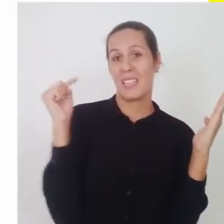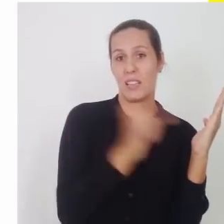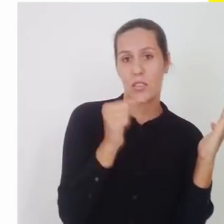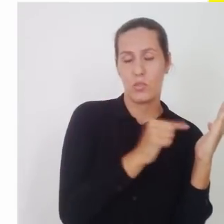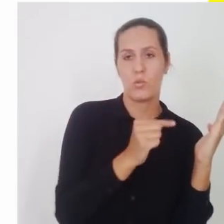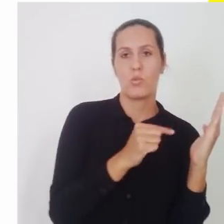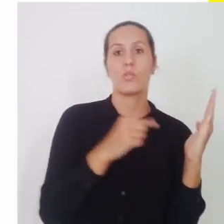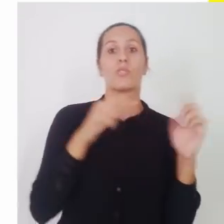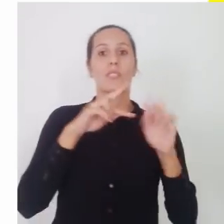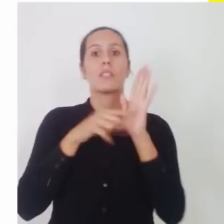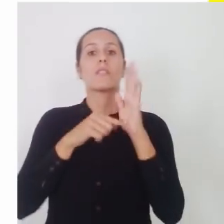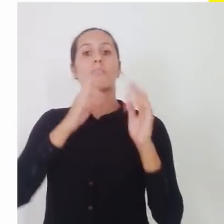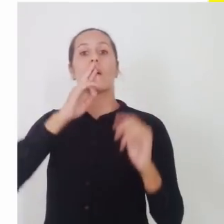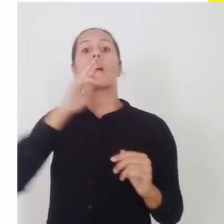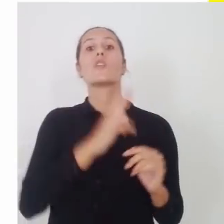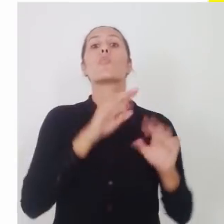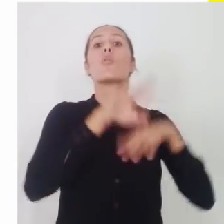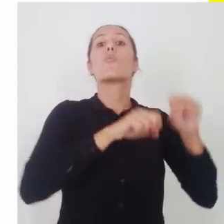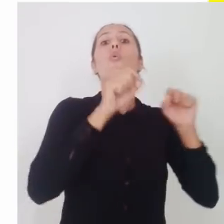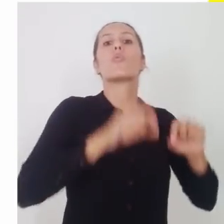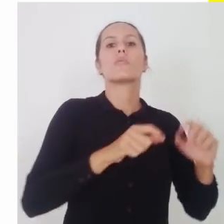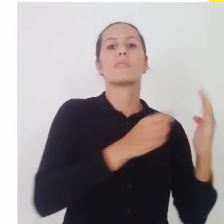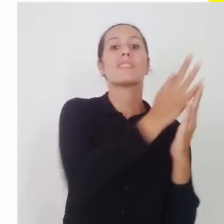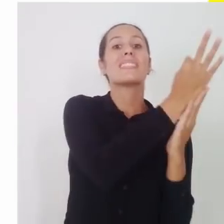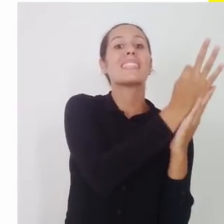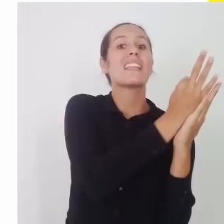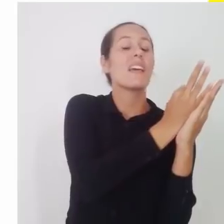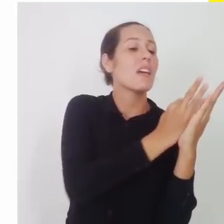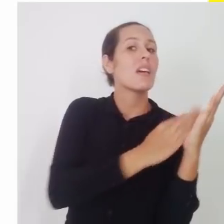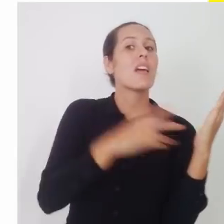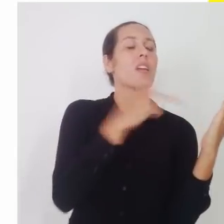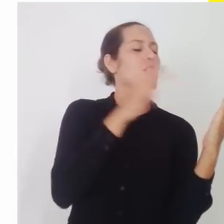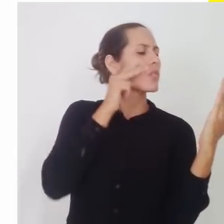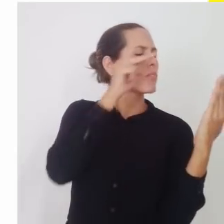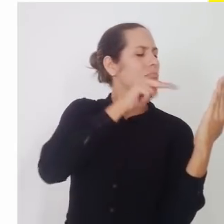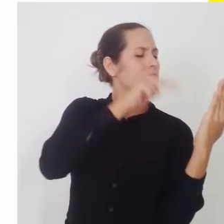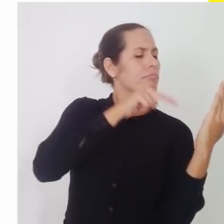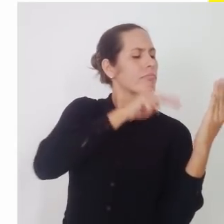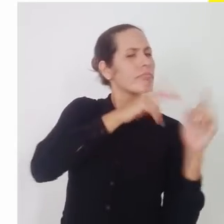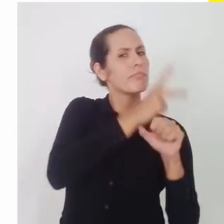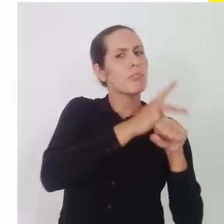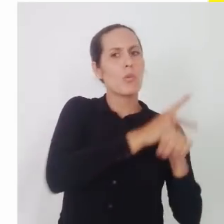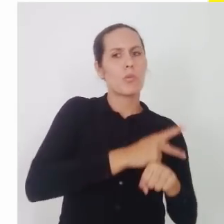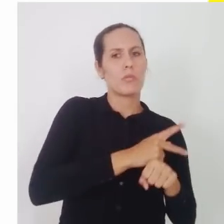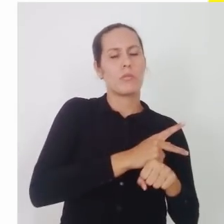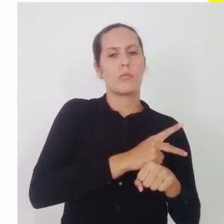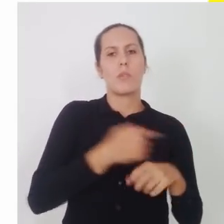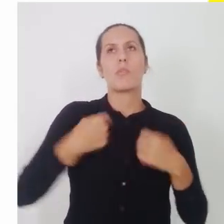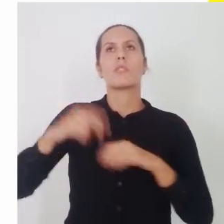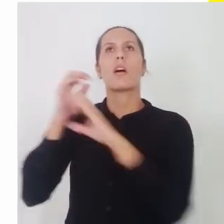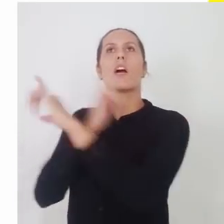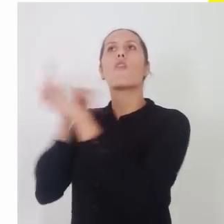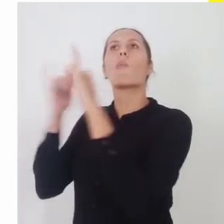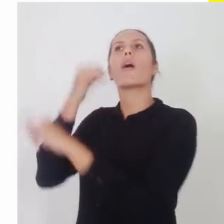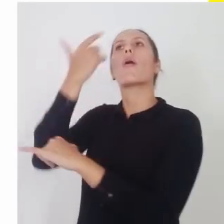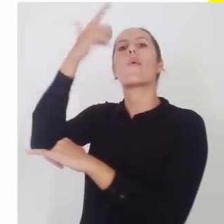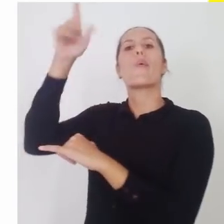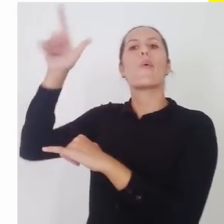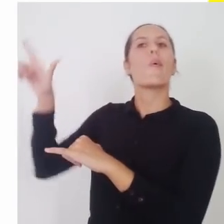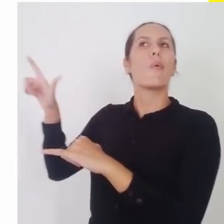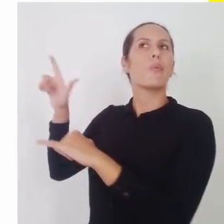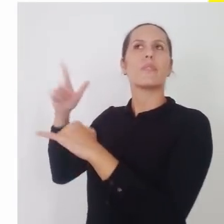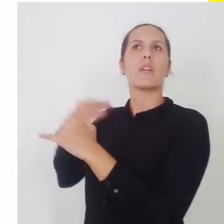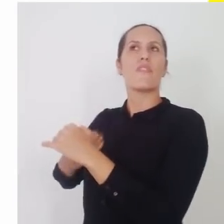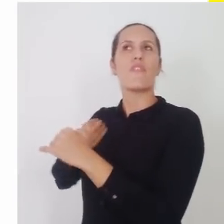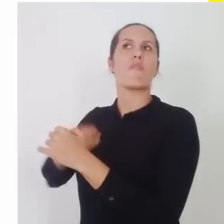do próprio texto, certo? Não tem que procurar informações da sua vivência pessoal sobre isso. Você tem que buscar